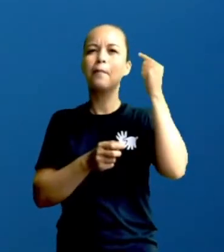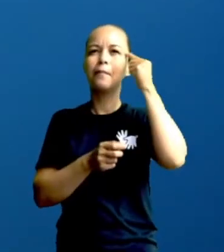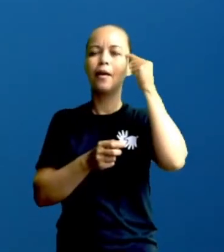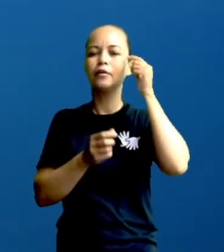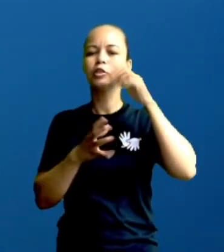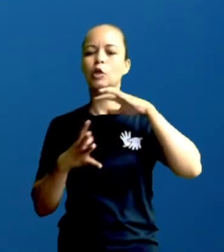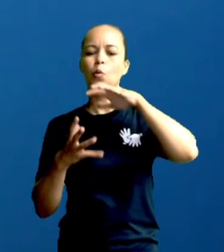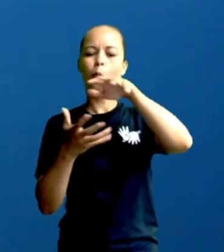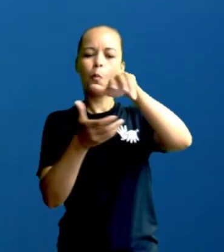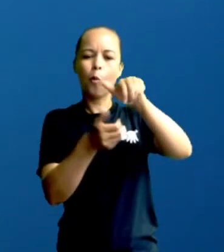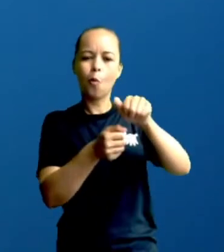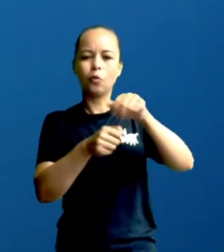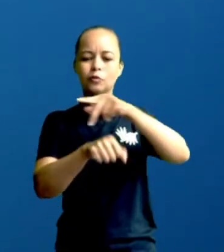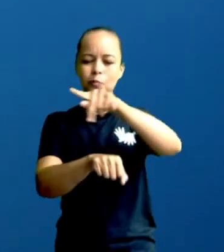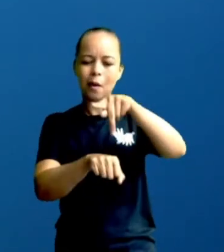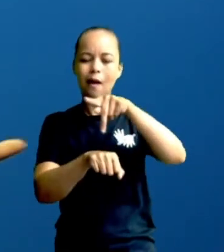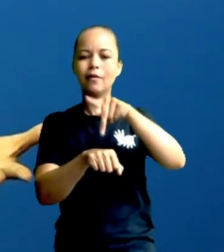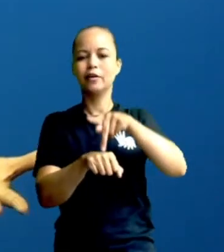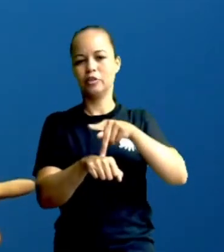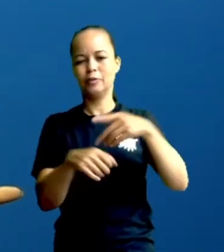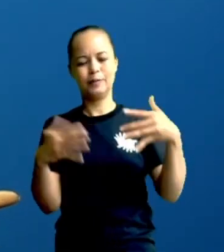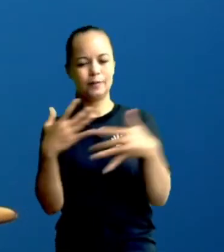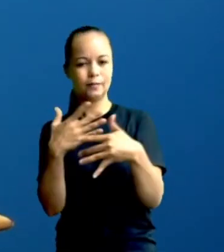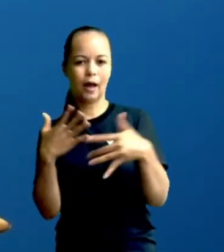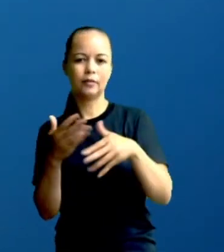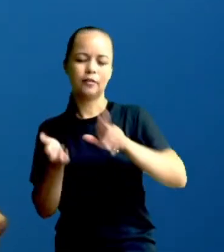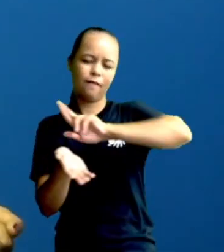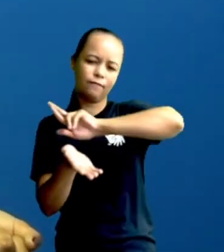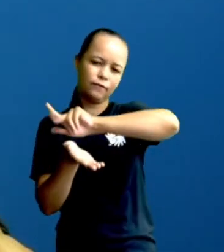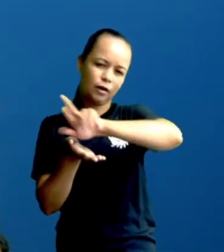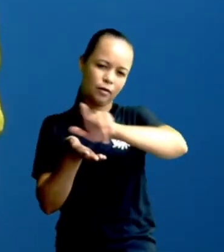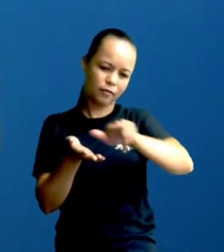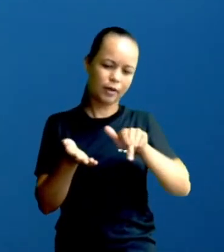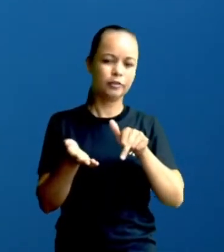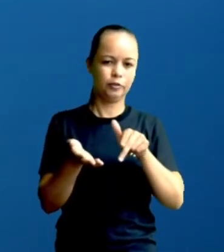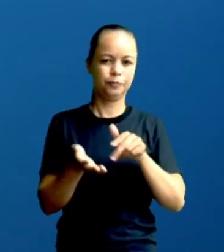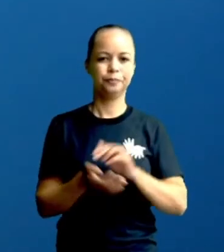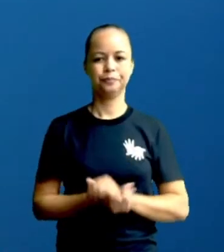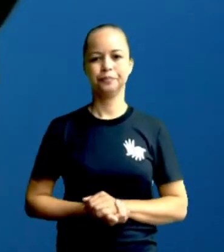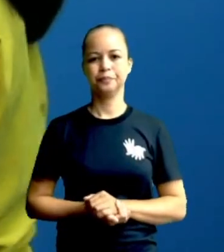do nosso país, a história da nossa cidade e etc. Certo?